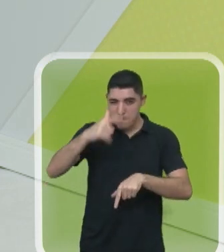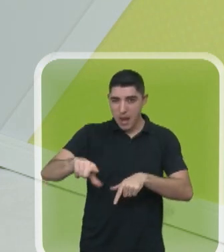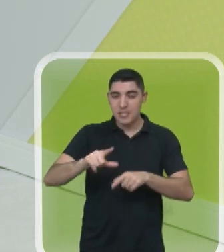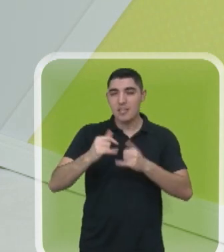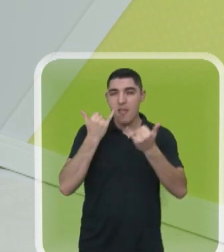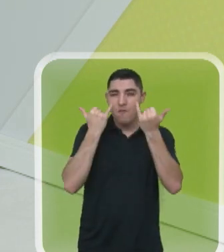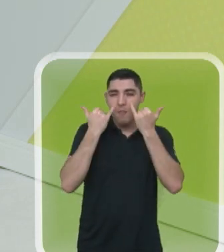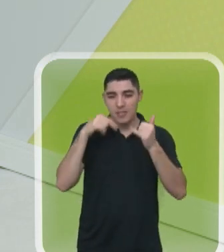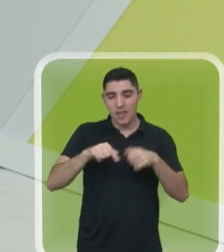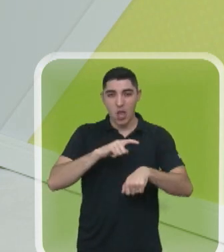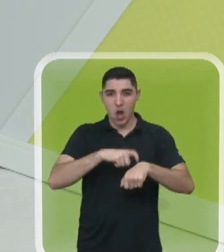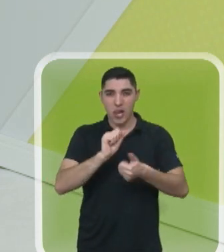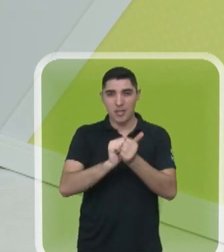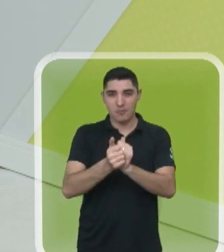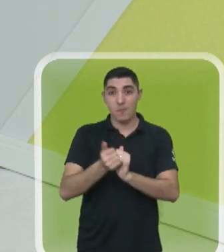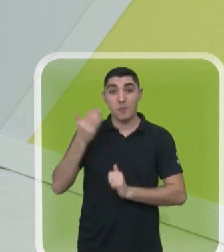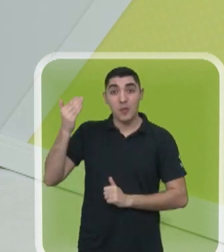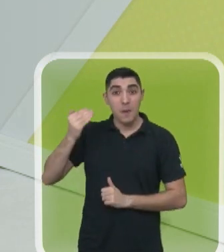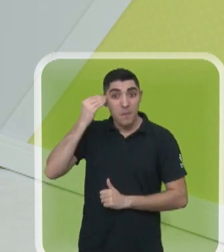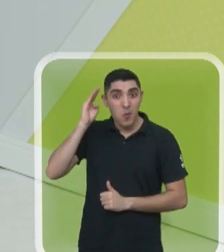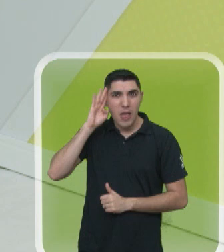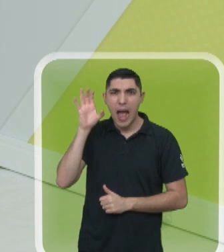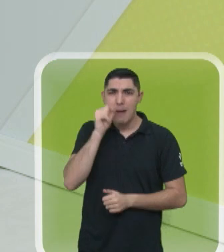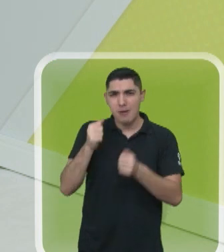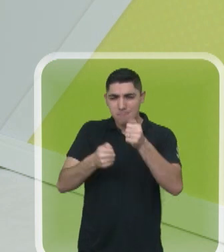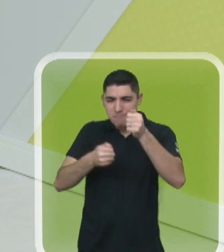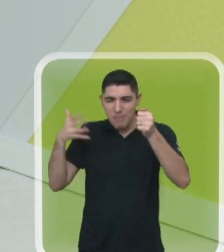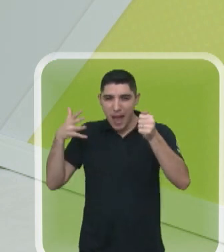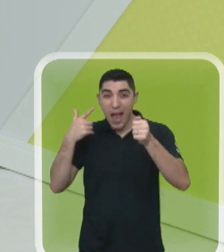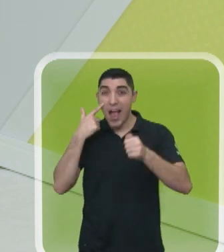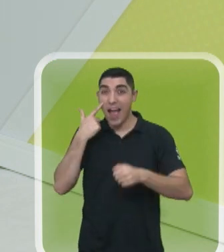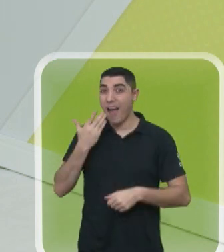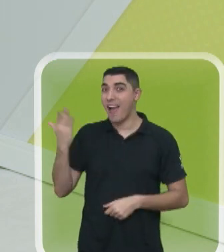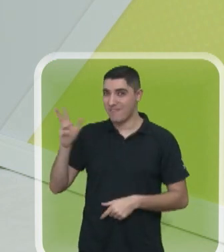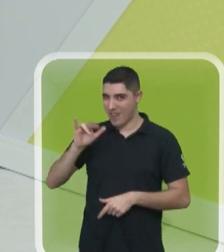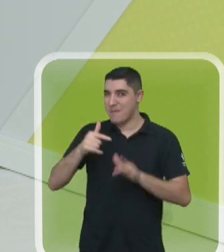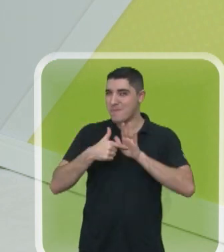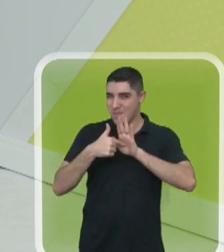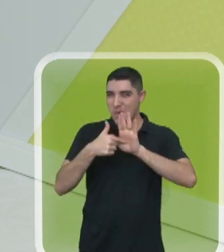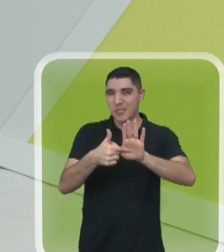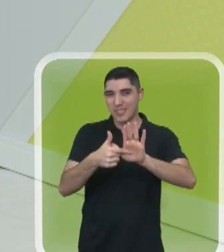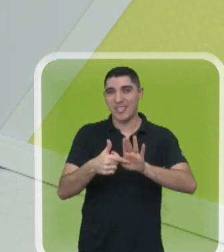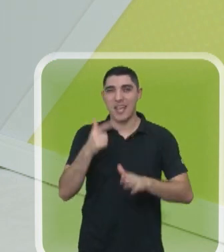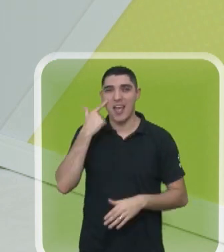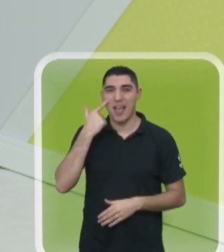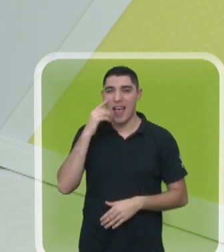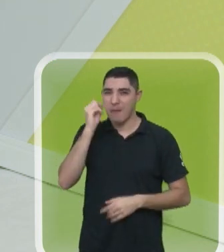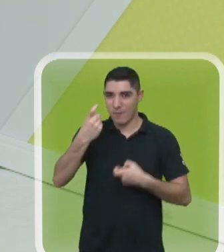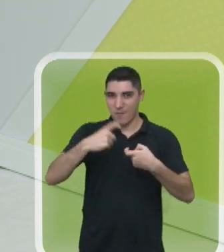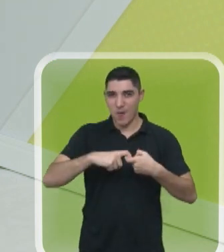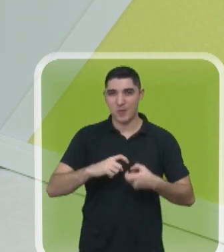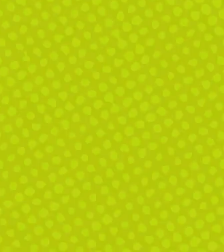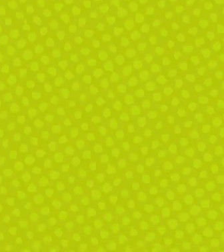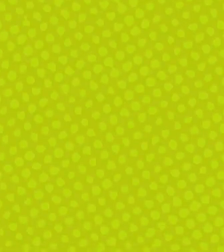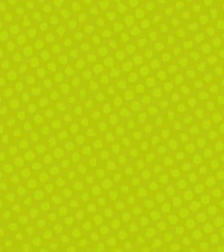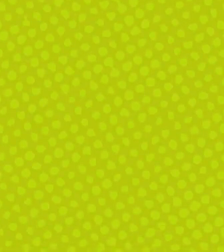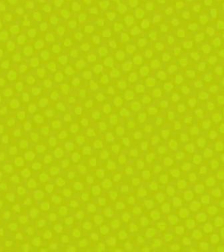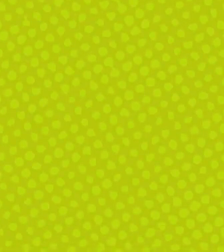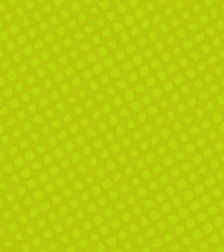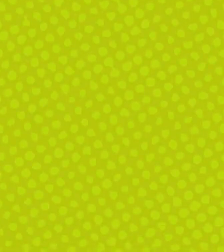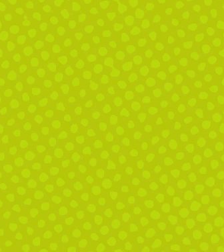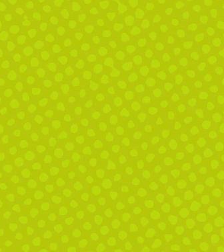do nosso Hora do Esporte. O Brunão foi, arco e flecha, você vai ver isso aí já aqui no Hora do Esporte. Rapidinho, já voltamos.